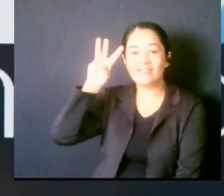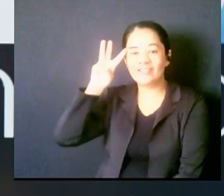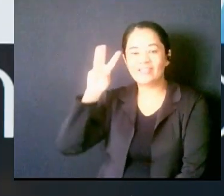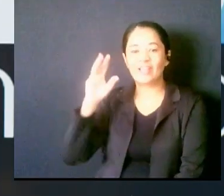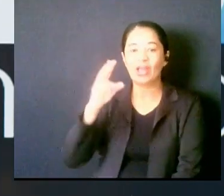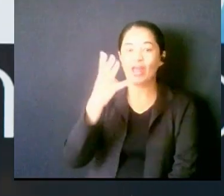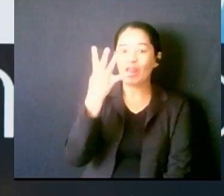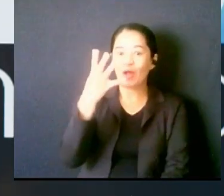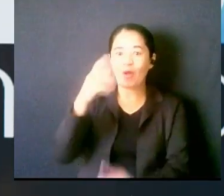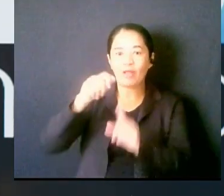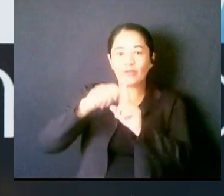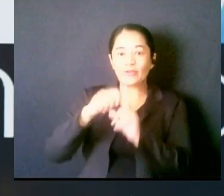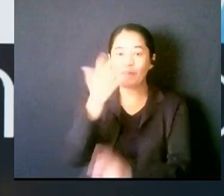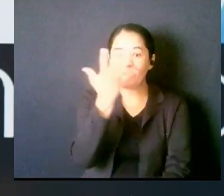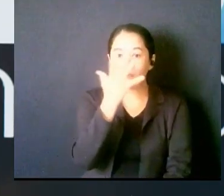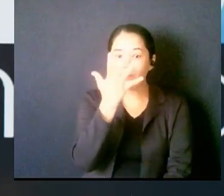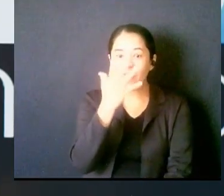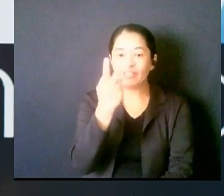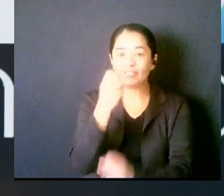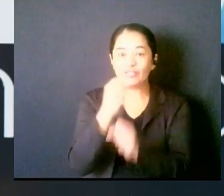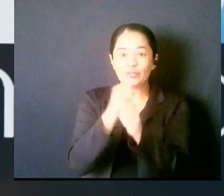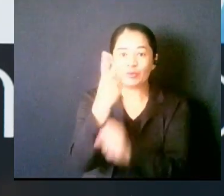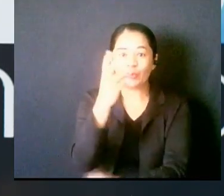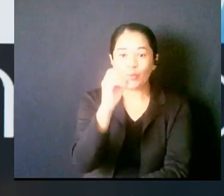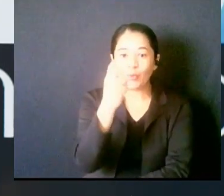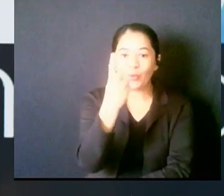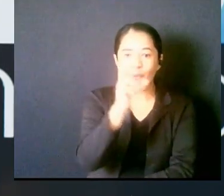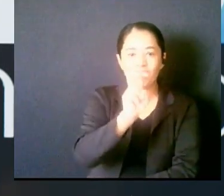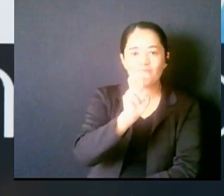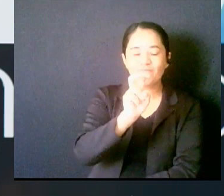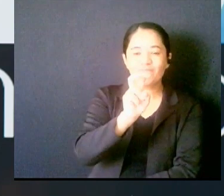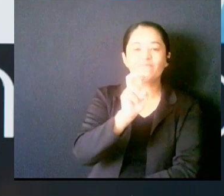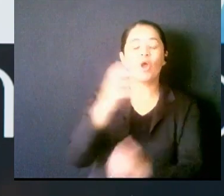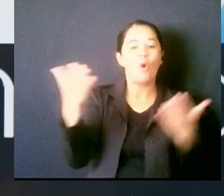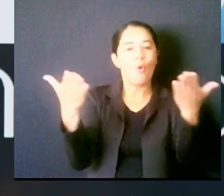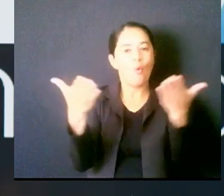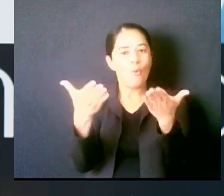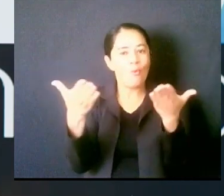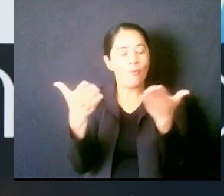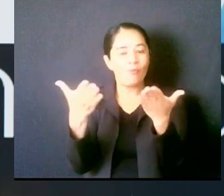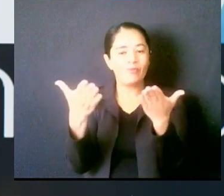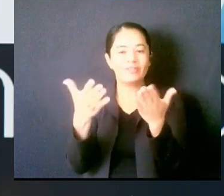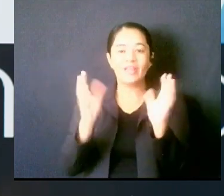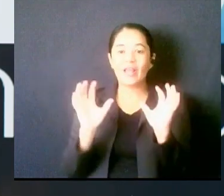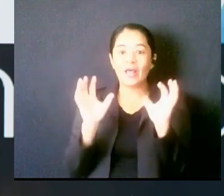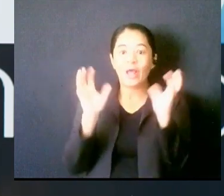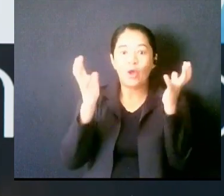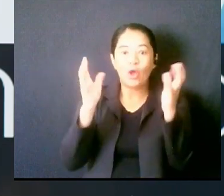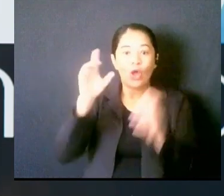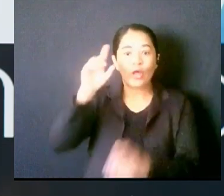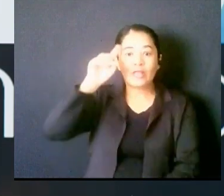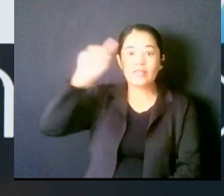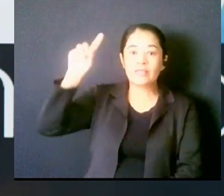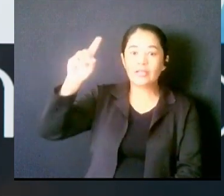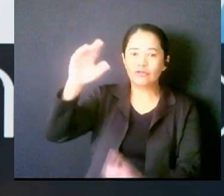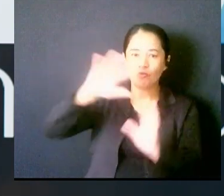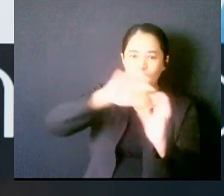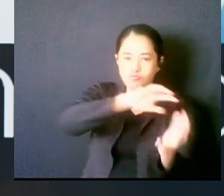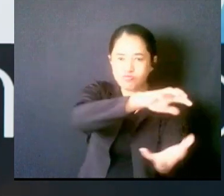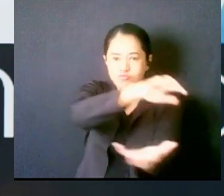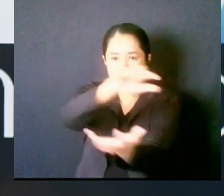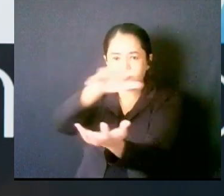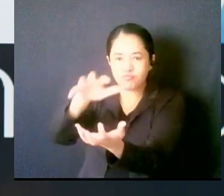fevereiro de 2025. E hoje é comemorado o Dia Internacional da